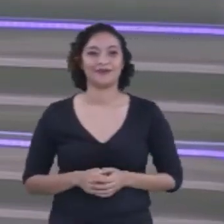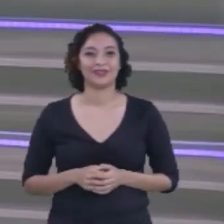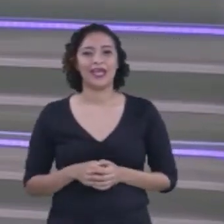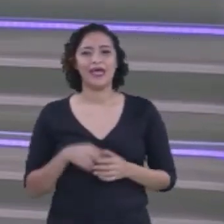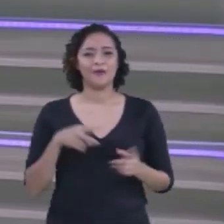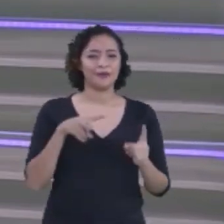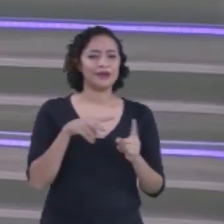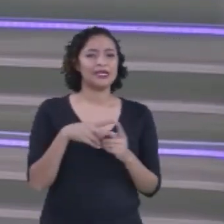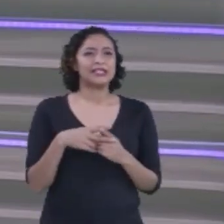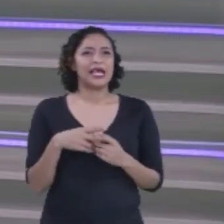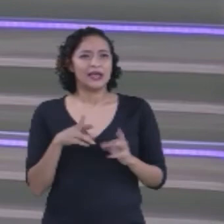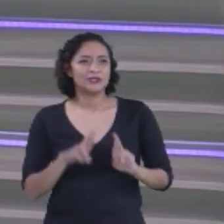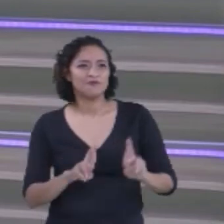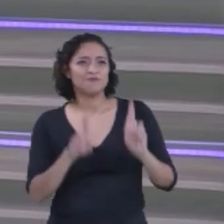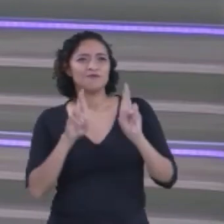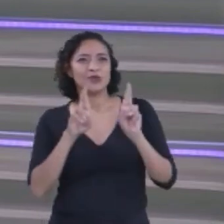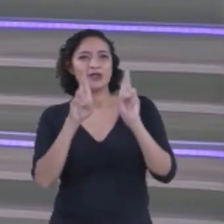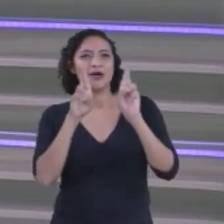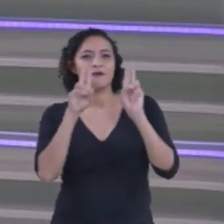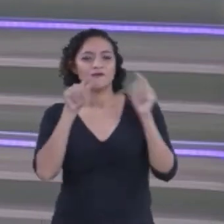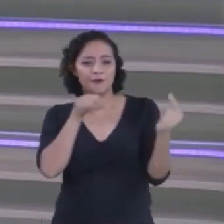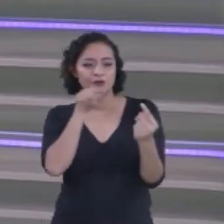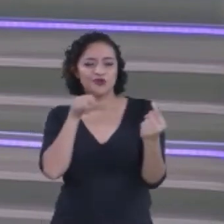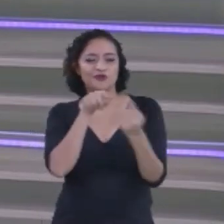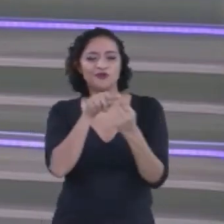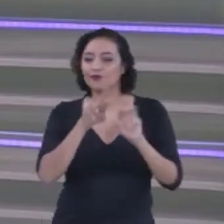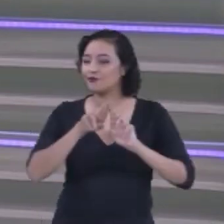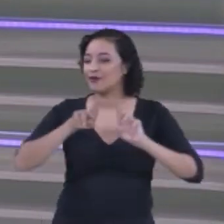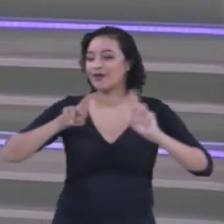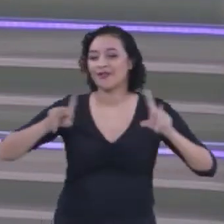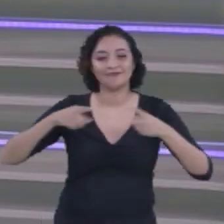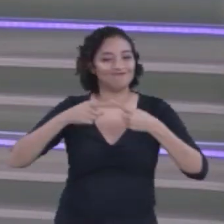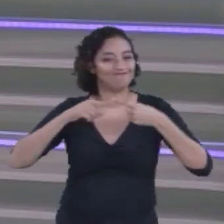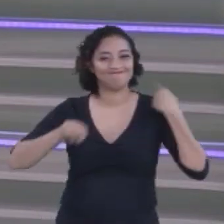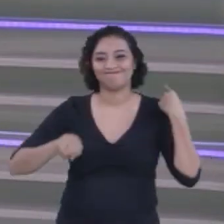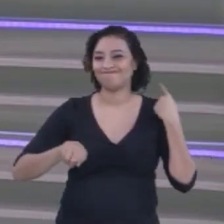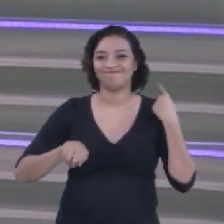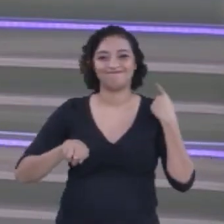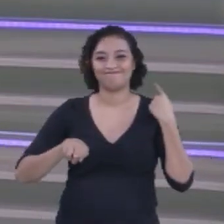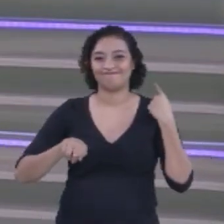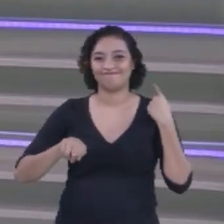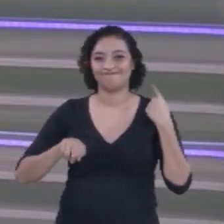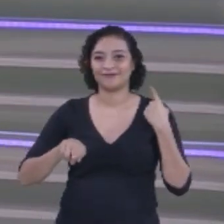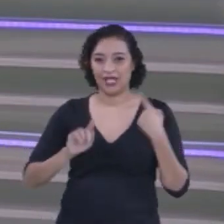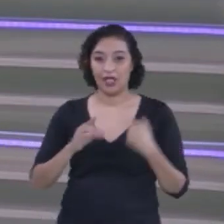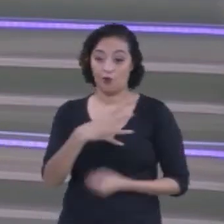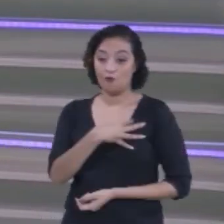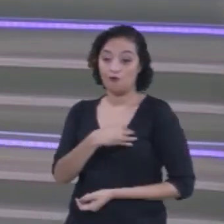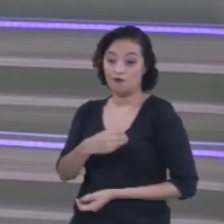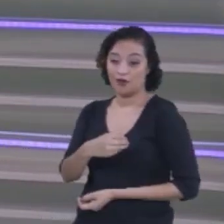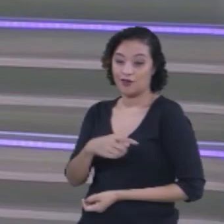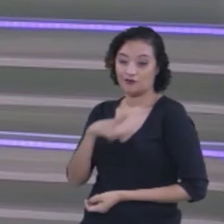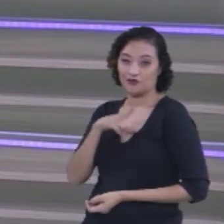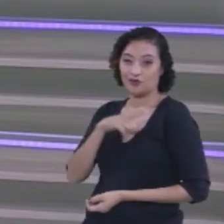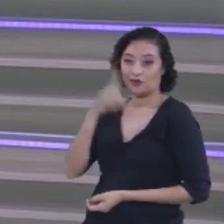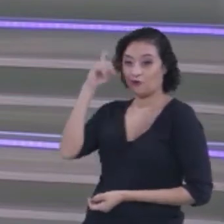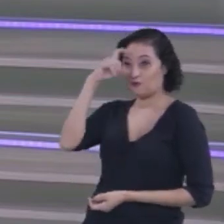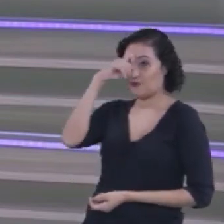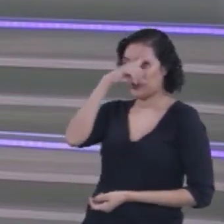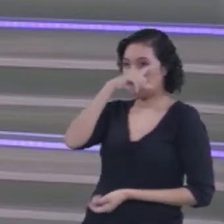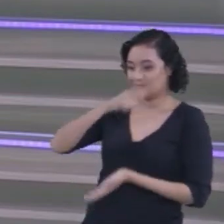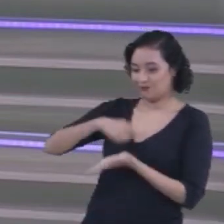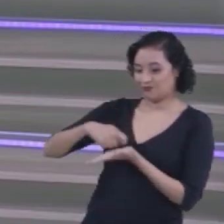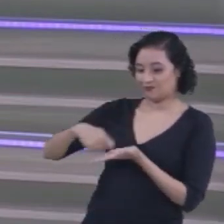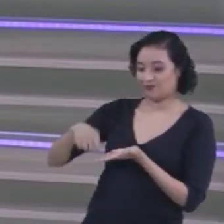expectativa, né? Que o filho, na realidade, ao pensar em comprar algo, ele tinha dificuldade de escrever. E com isso, a